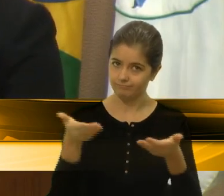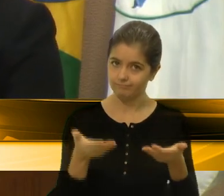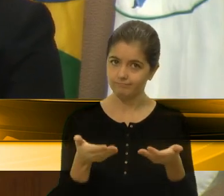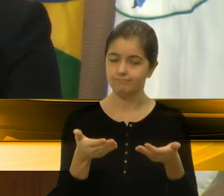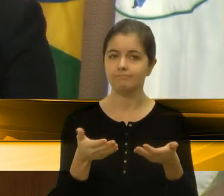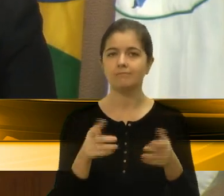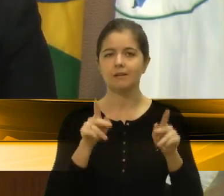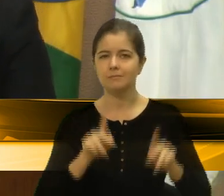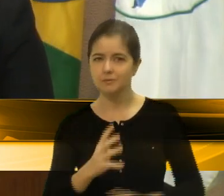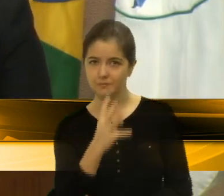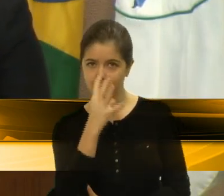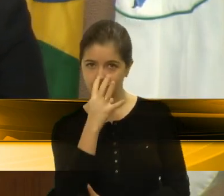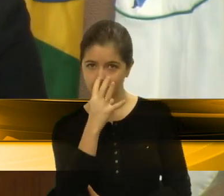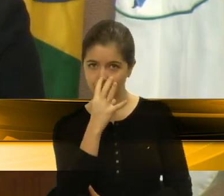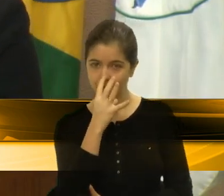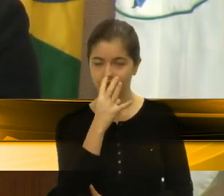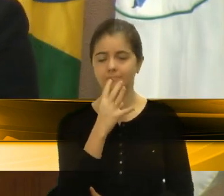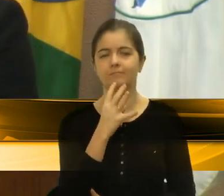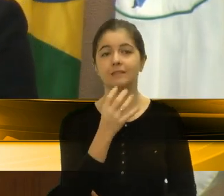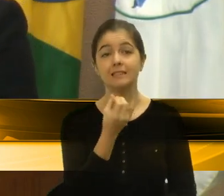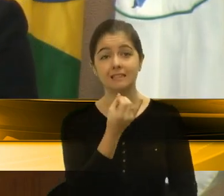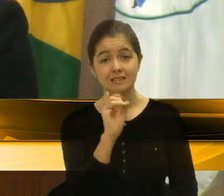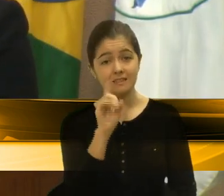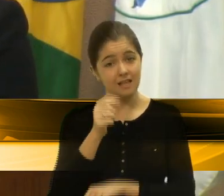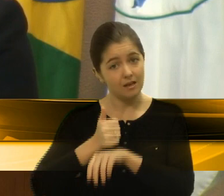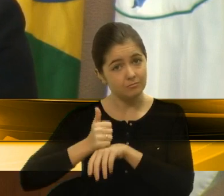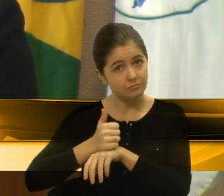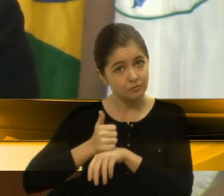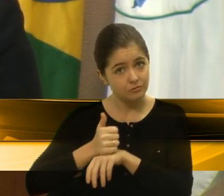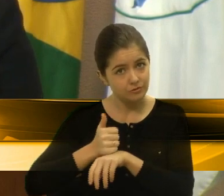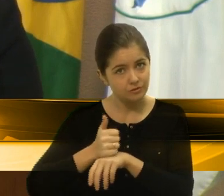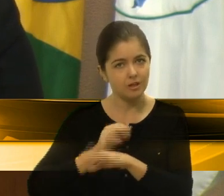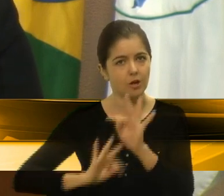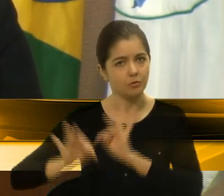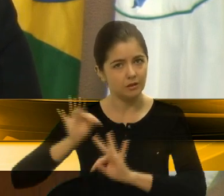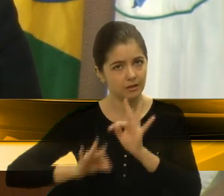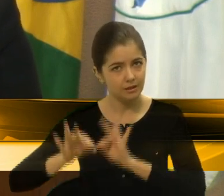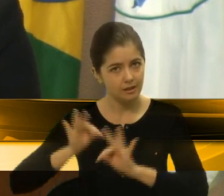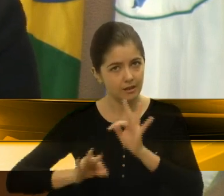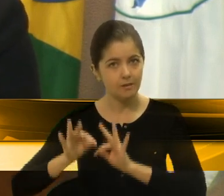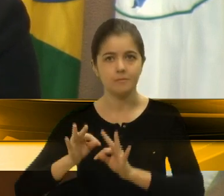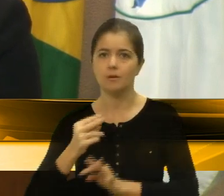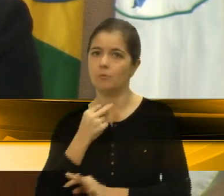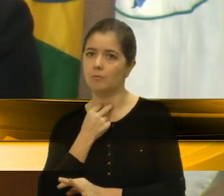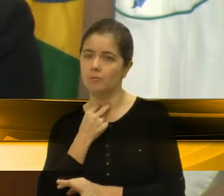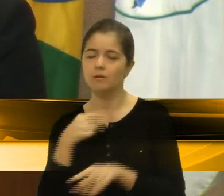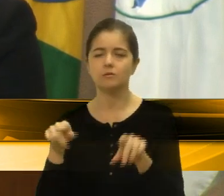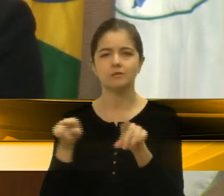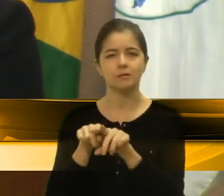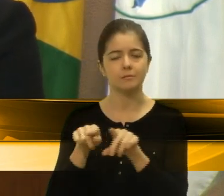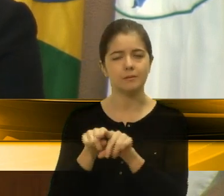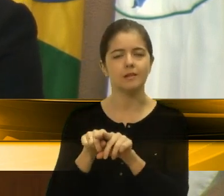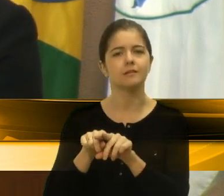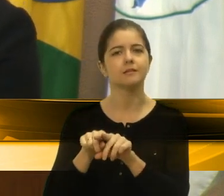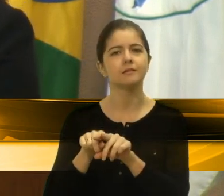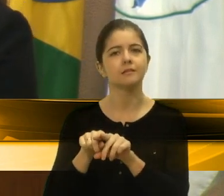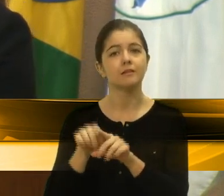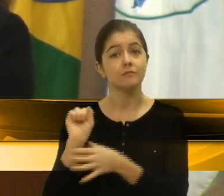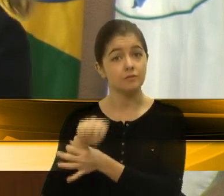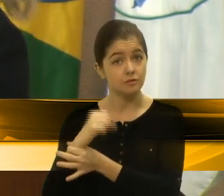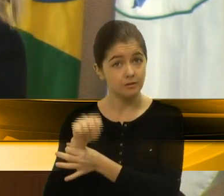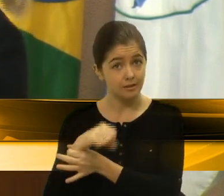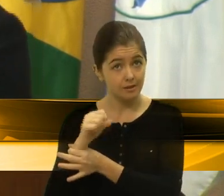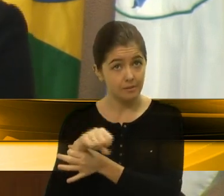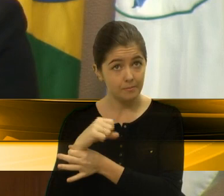nos assistindo e for profissional de terapia ocupacional ou fisioterapia. E, em nome dos estudantes, a gente reforça o